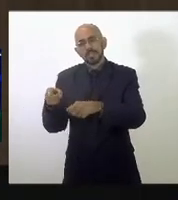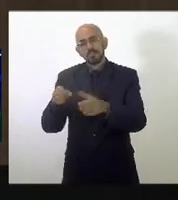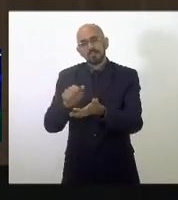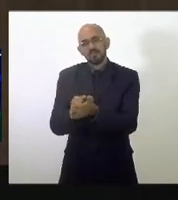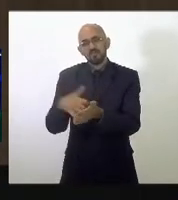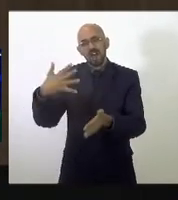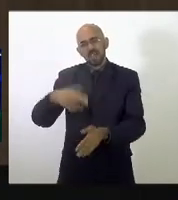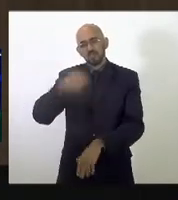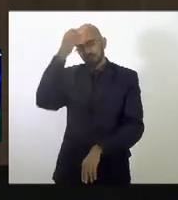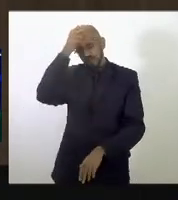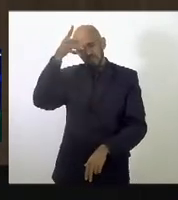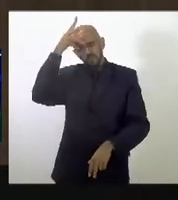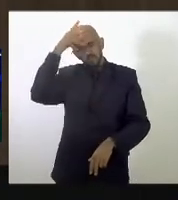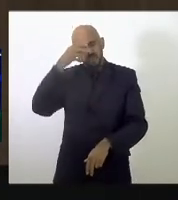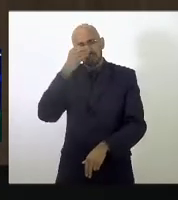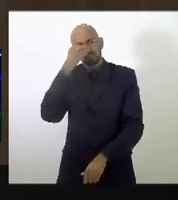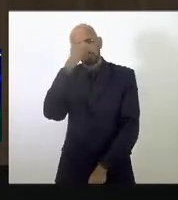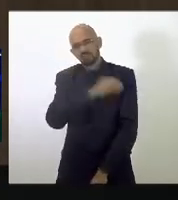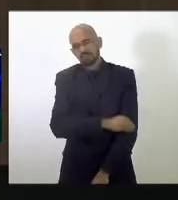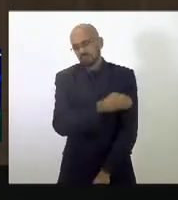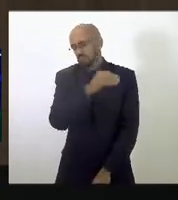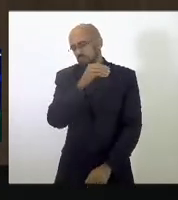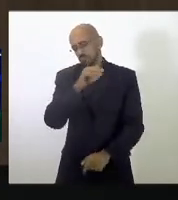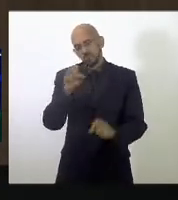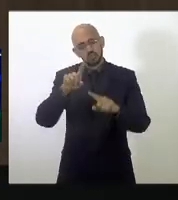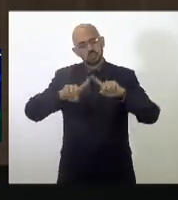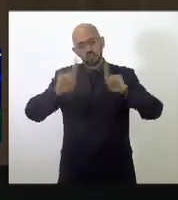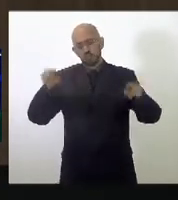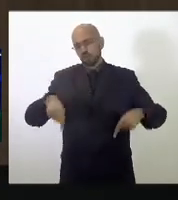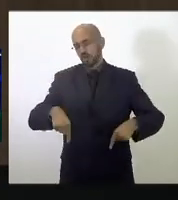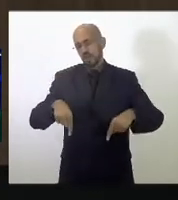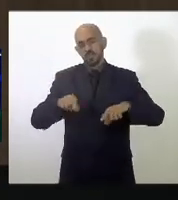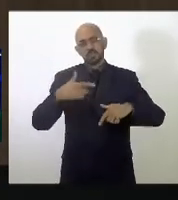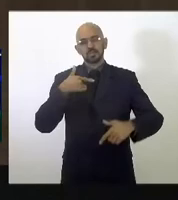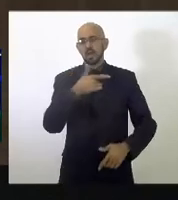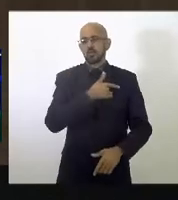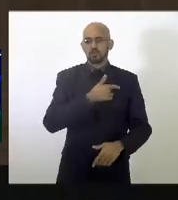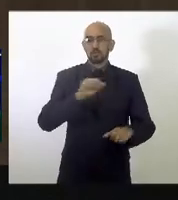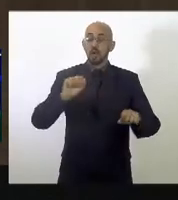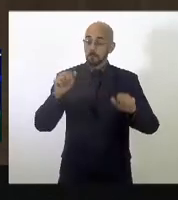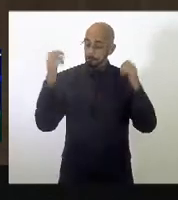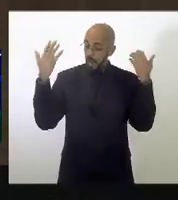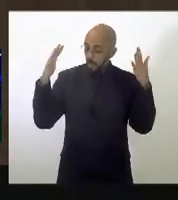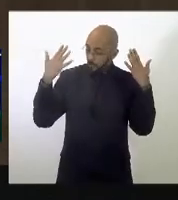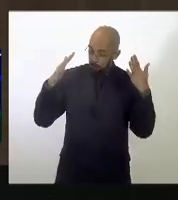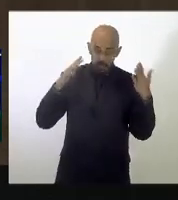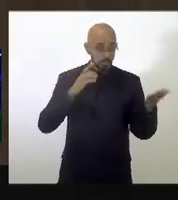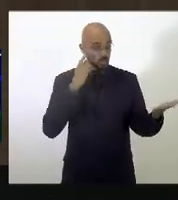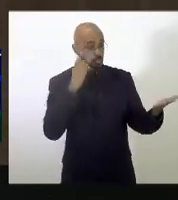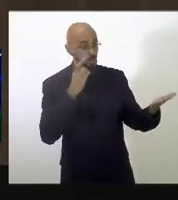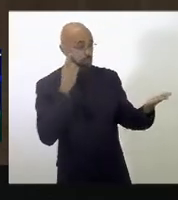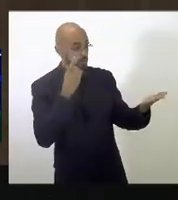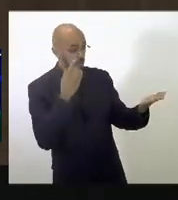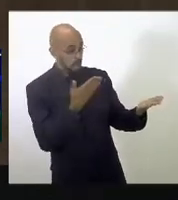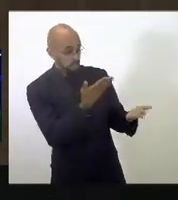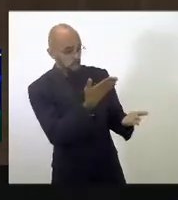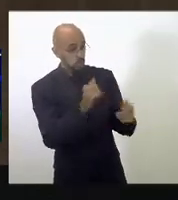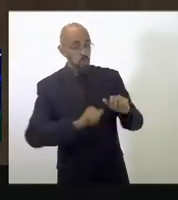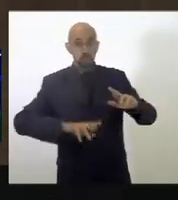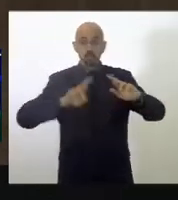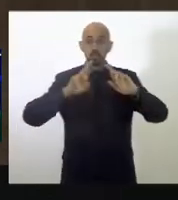prefeitos tratando os trabalhadores da área da saúde dessa forma. Então, parabéns, deputado Librelon.